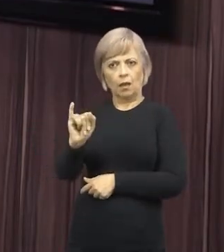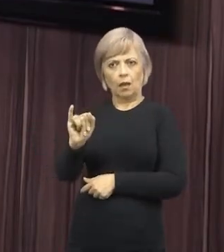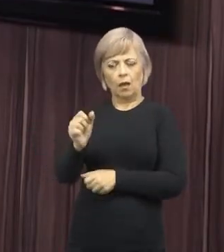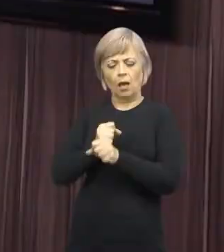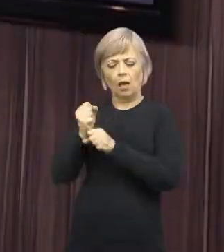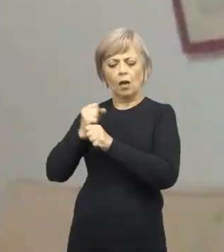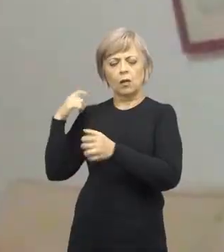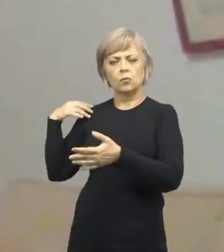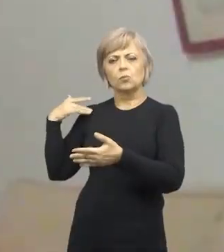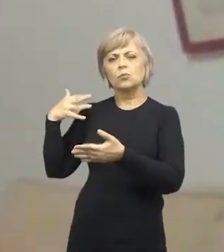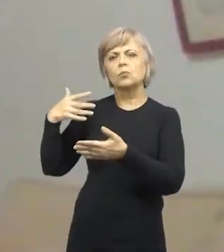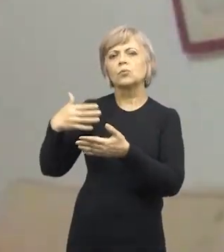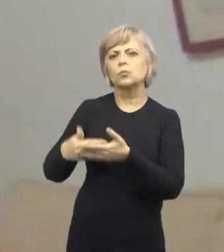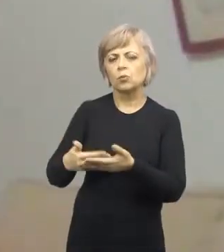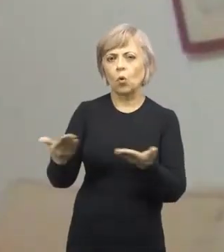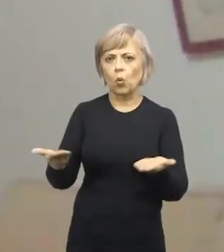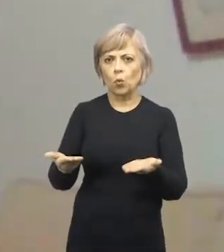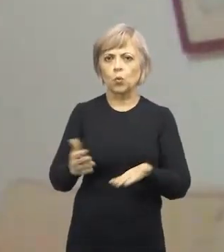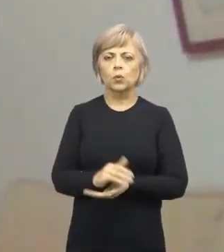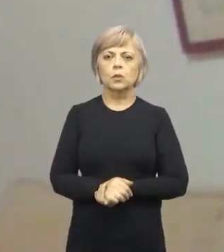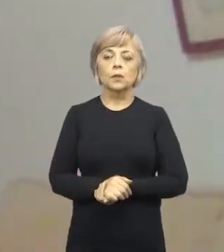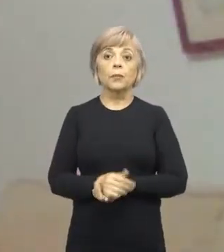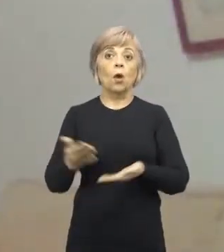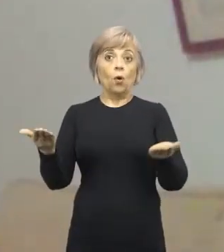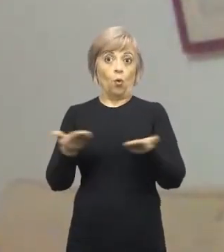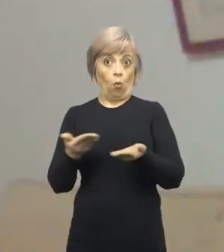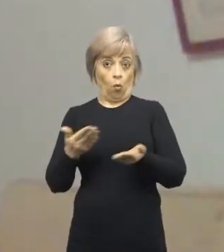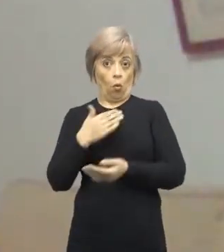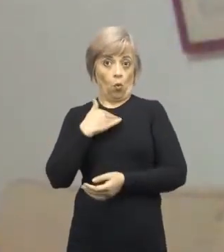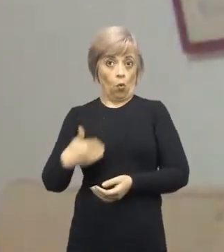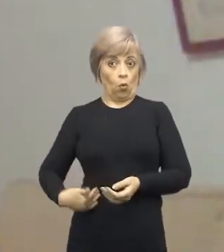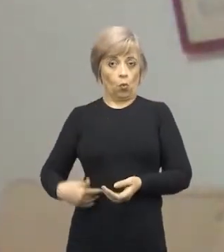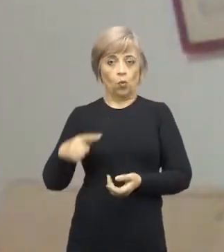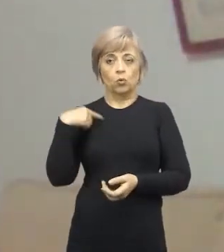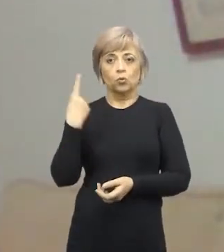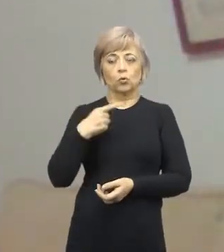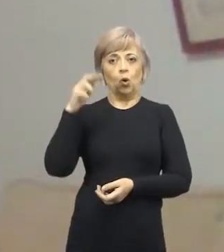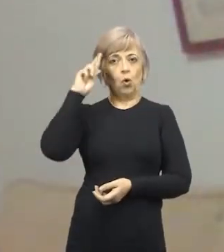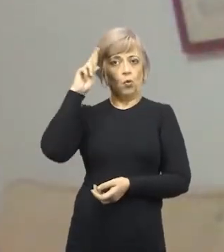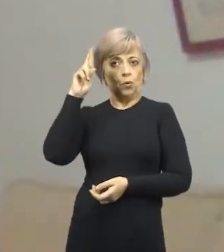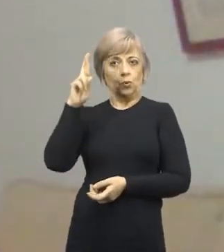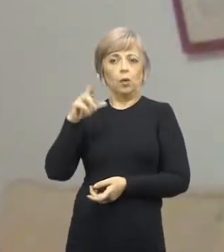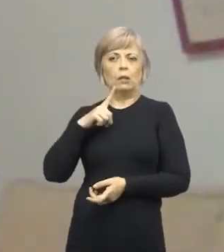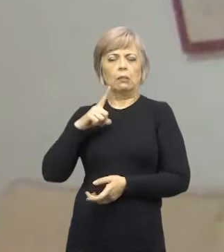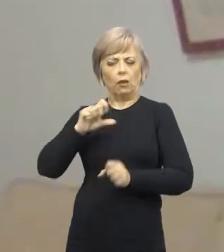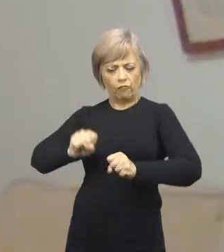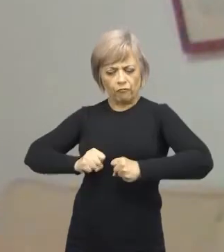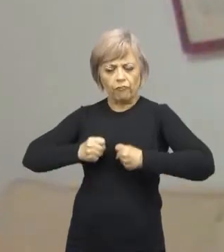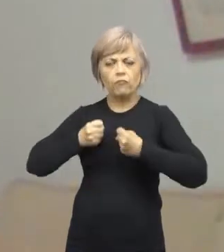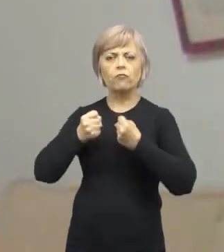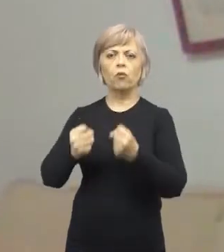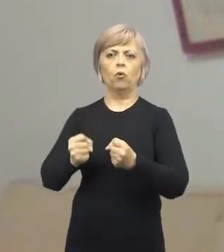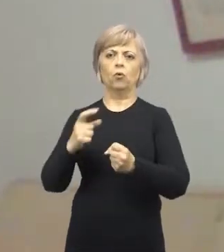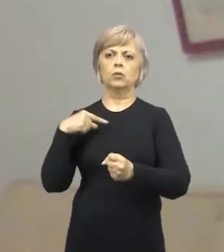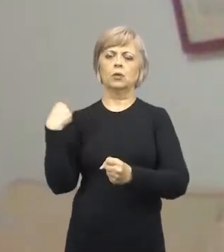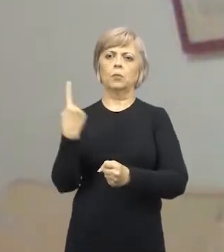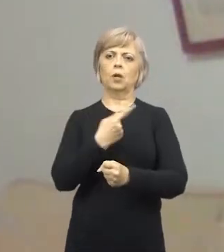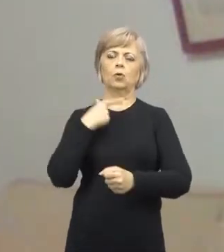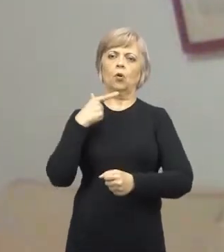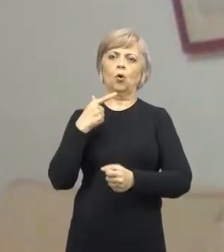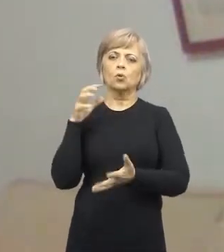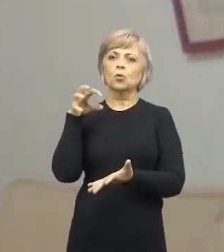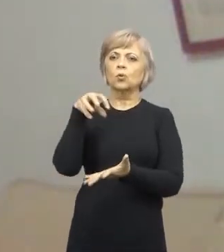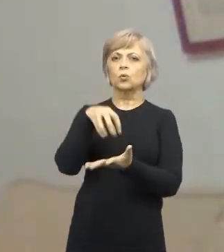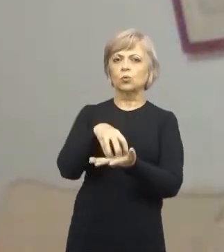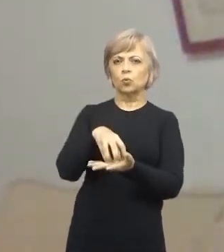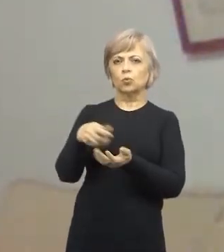atual gestão? Pois é, a atual gestão deu bastante força para o nosso